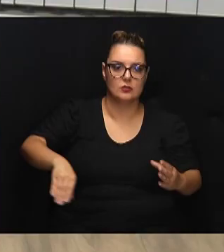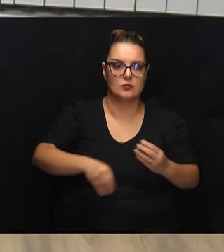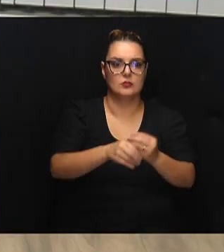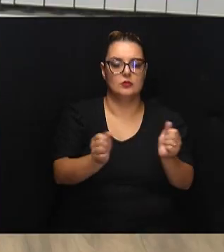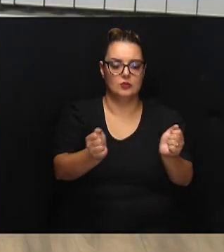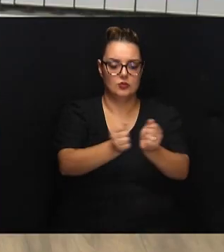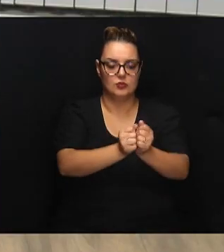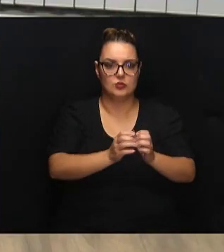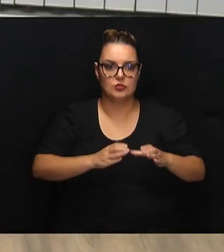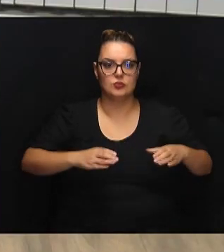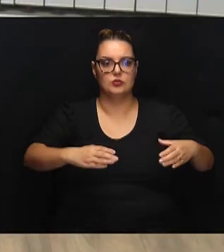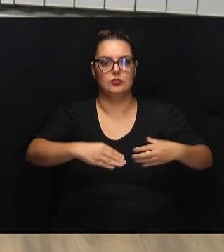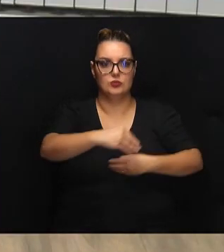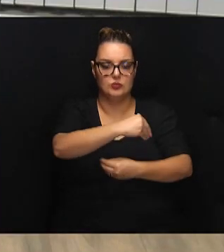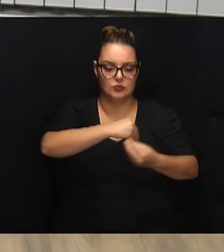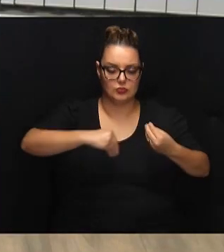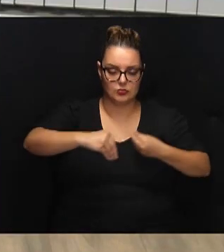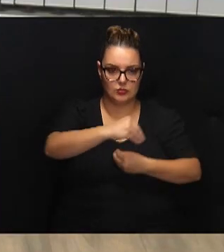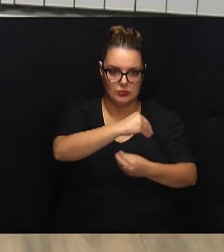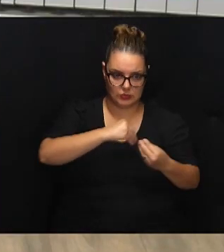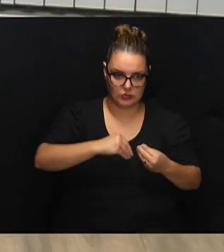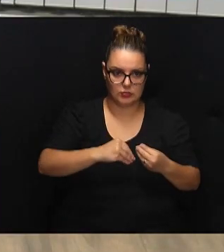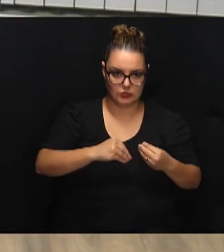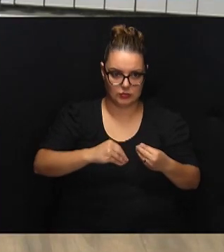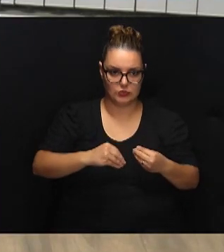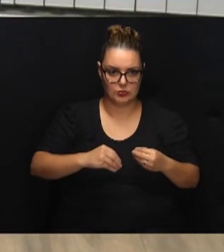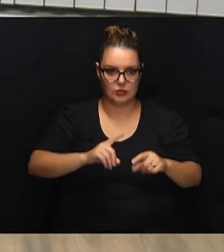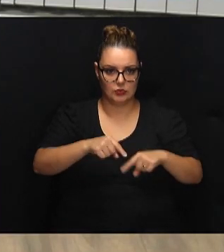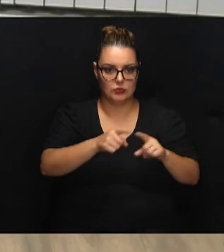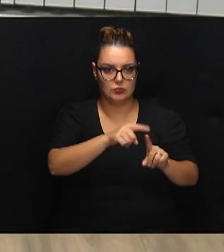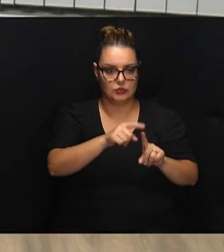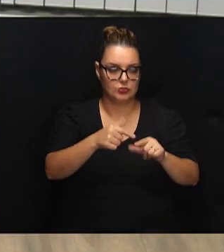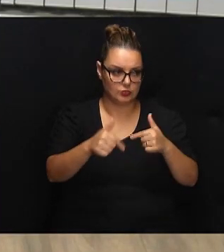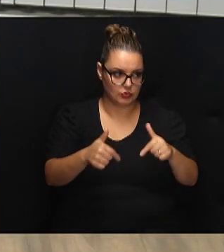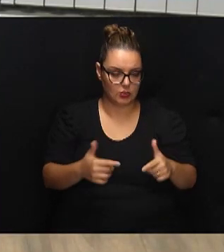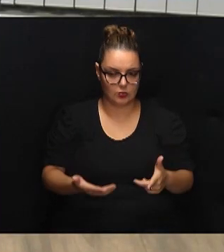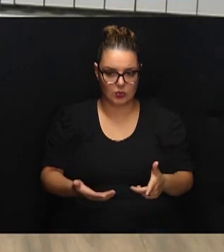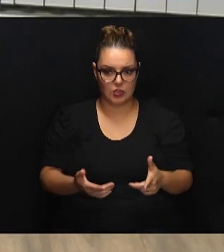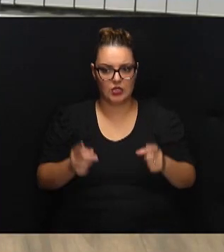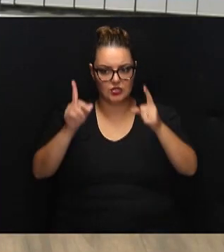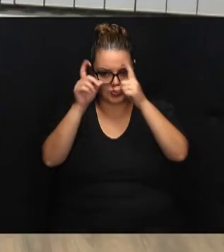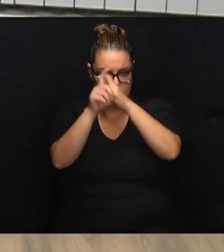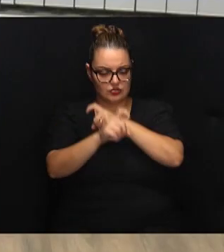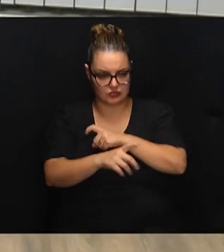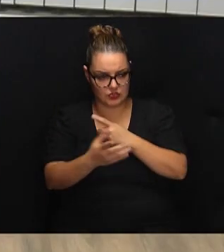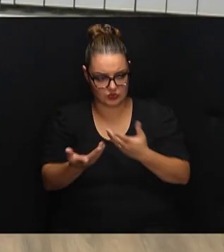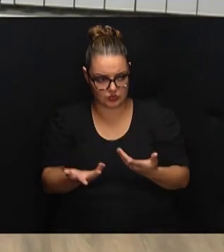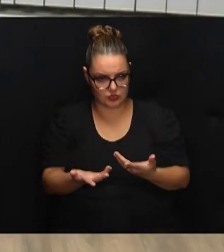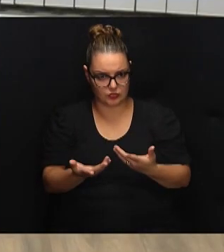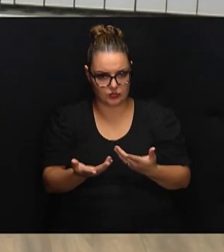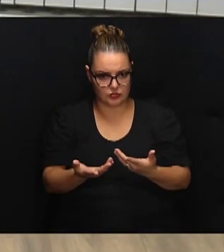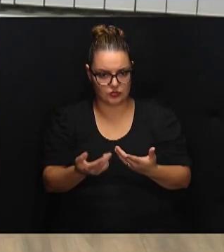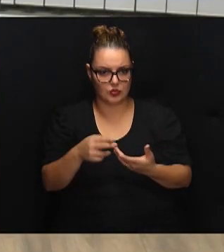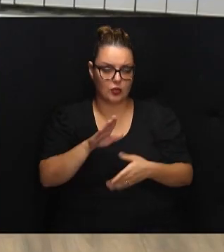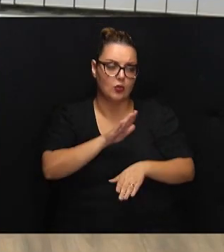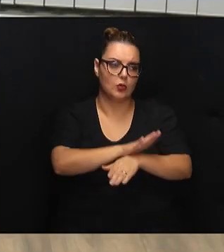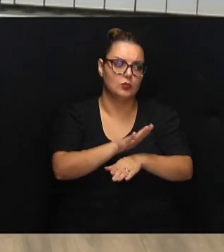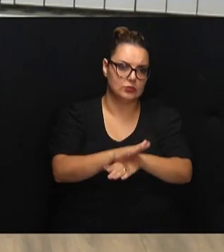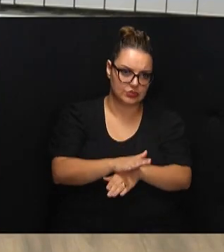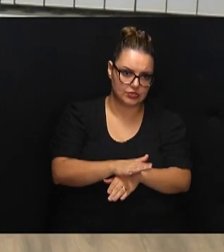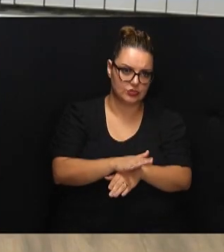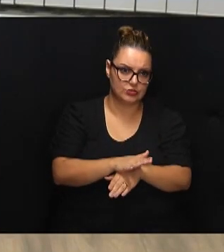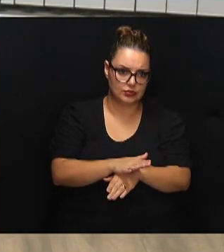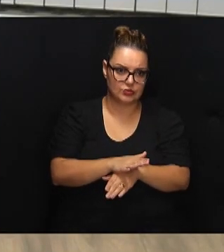junto com os outros tipos de trabalhadores, dificulta ou auxilia